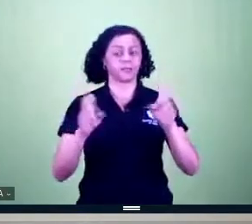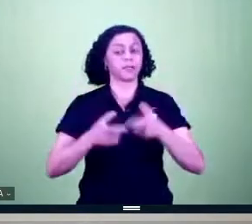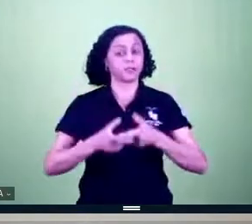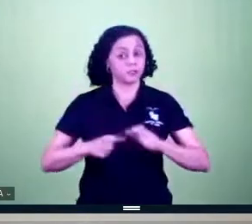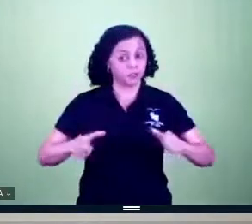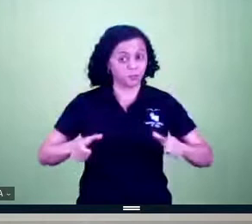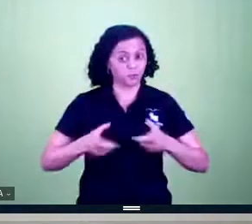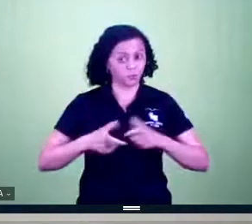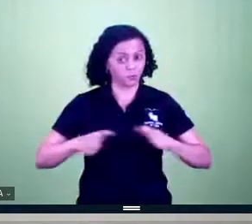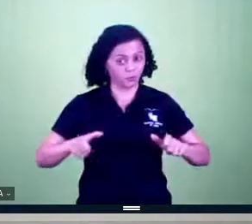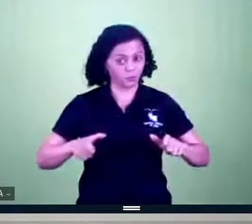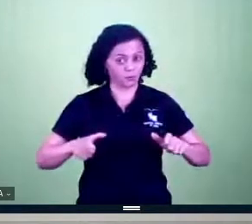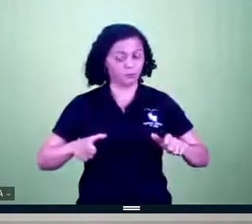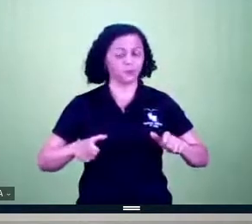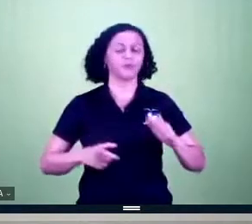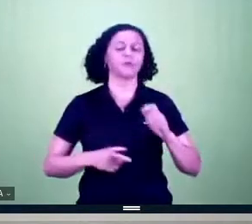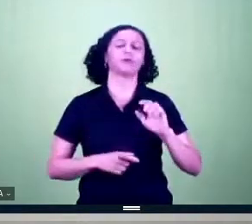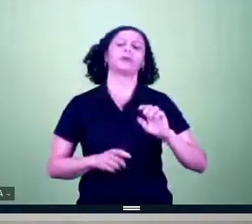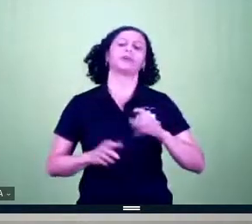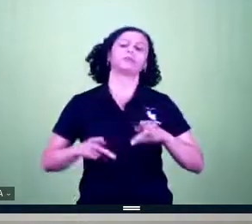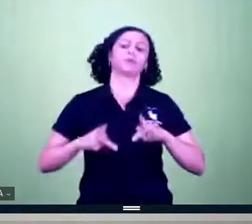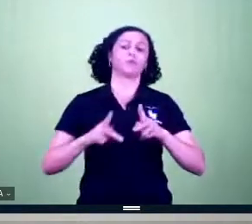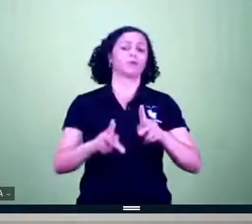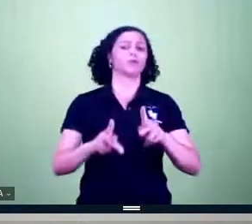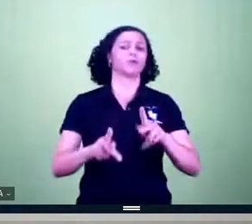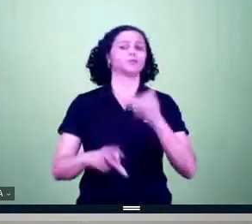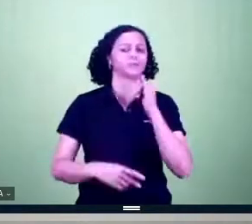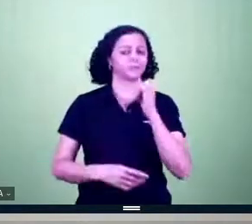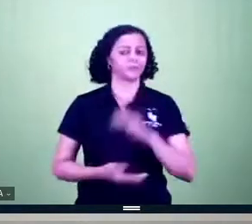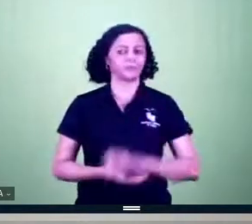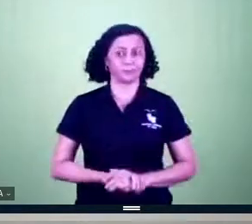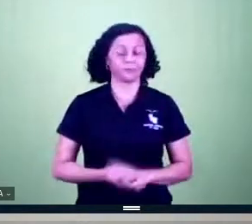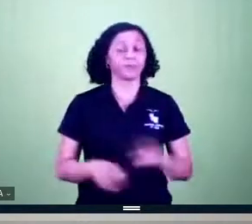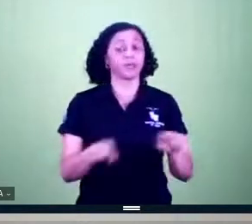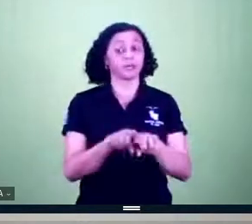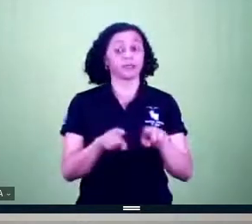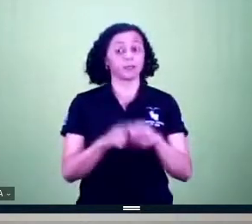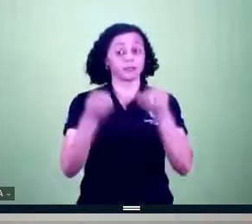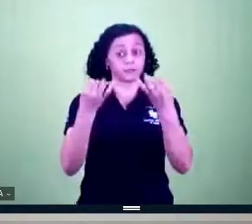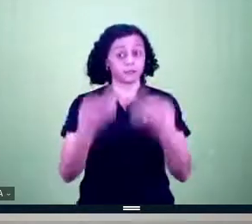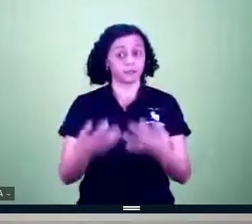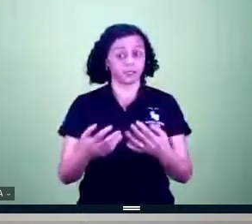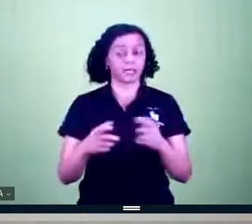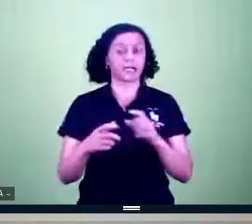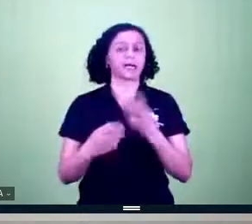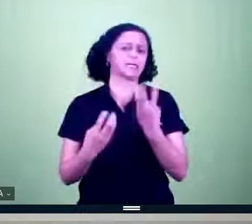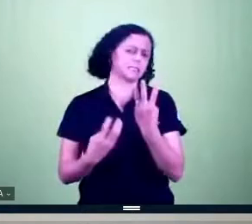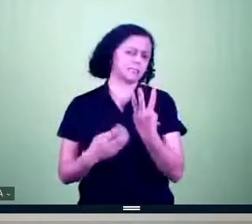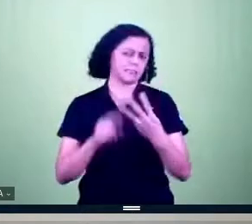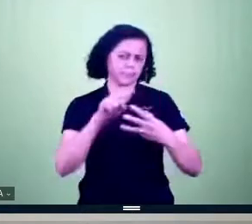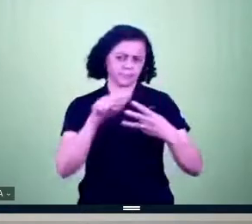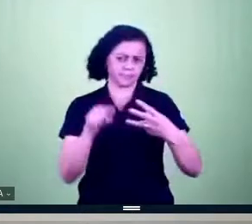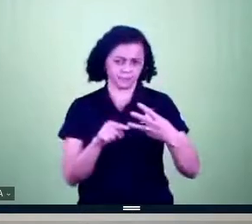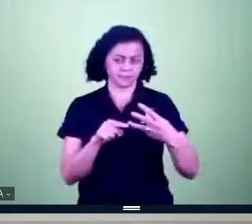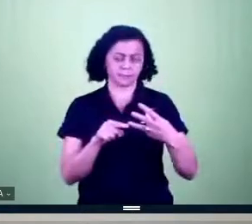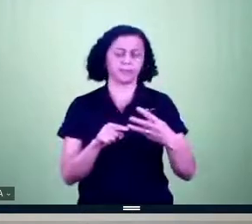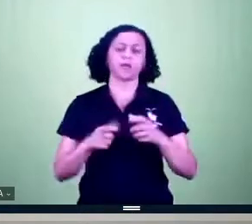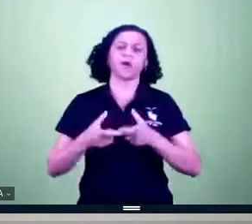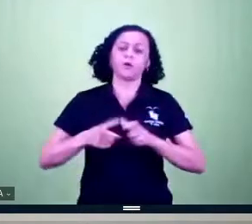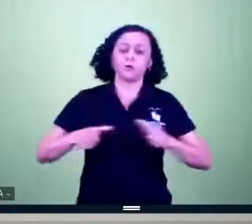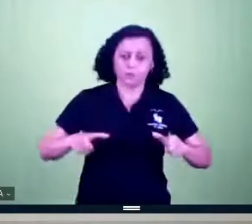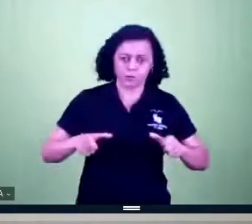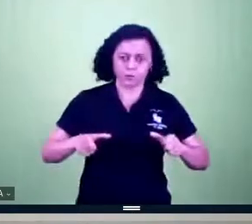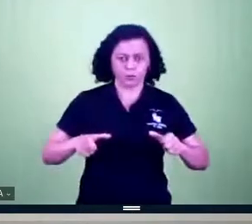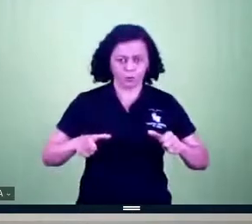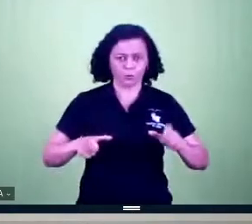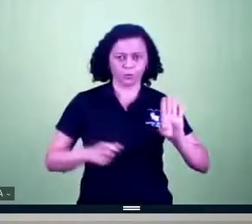falar sobre os circuitos em série, os circuitos em paralelo e também os circuitos mistos, que é uma mistura do série com o circuito paralelo. Então